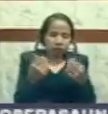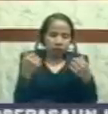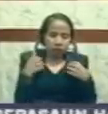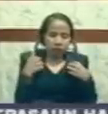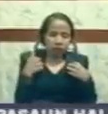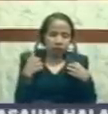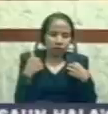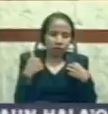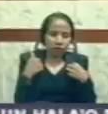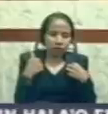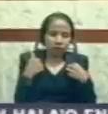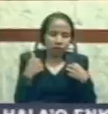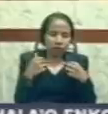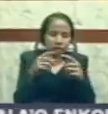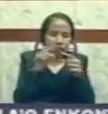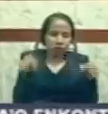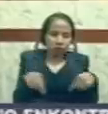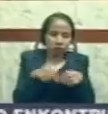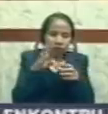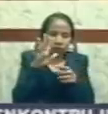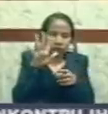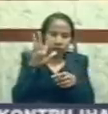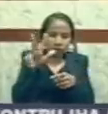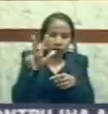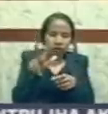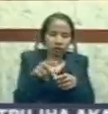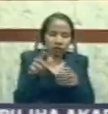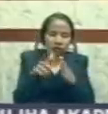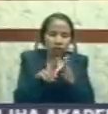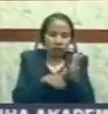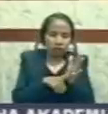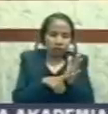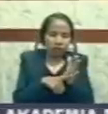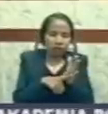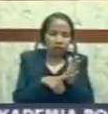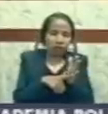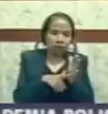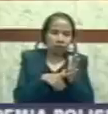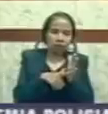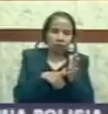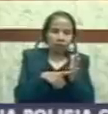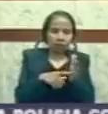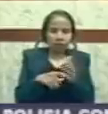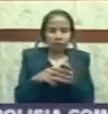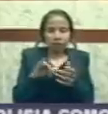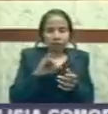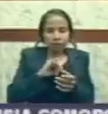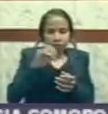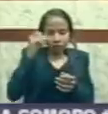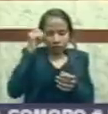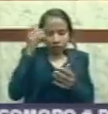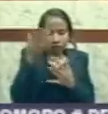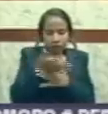a tabela 3. E lei, né? Se a uma compreensão nessa, né?